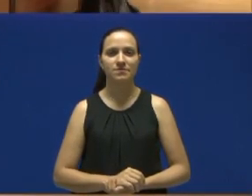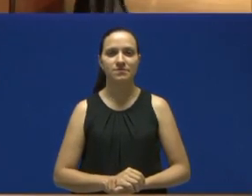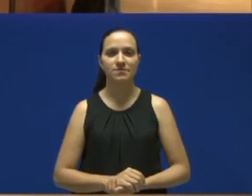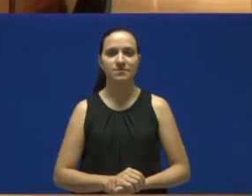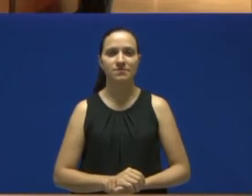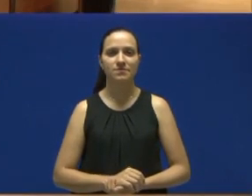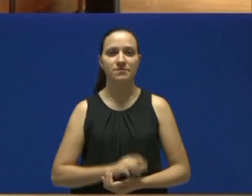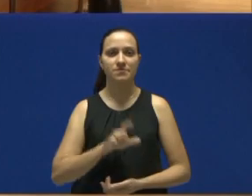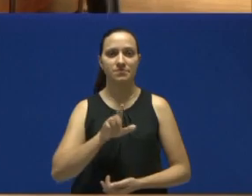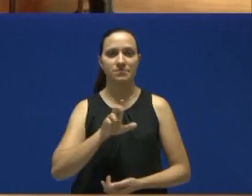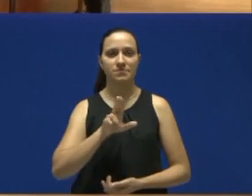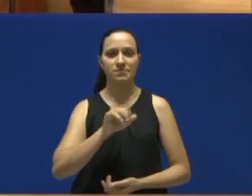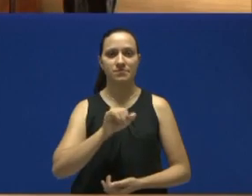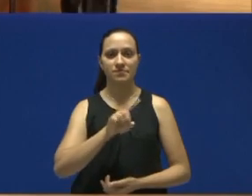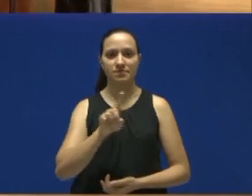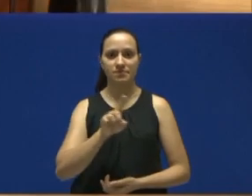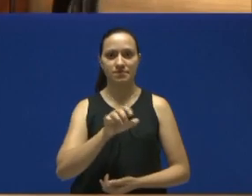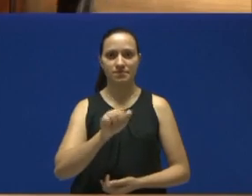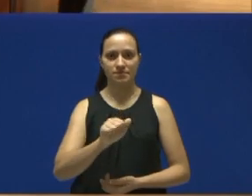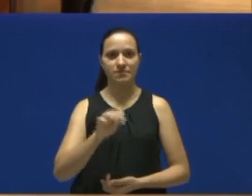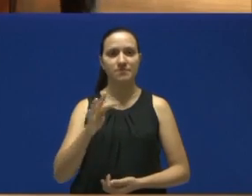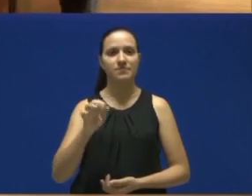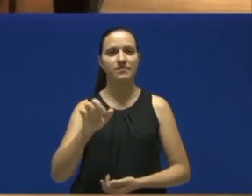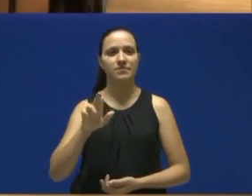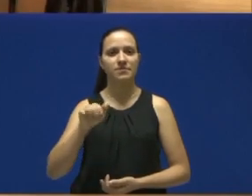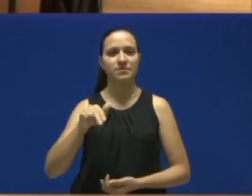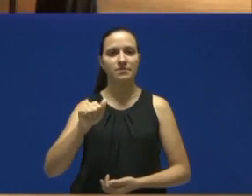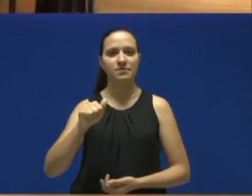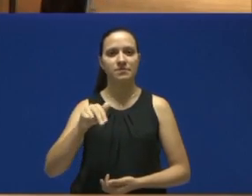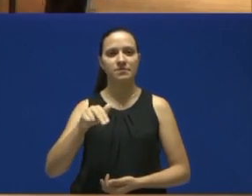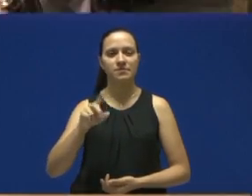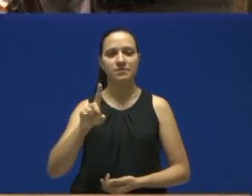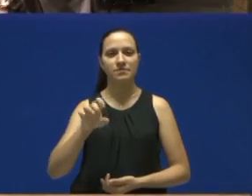luiza verdade escorrer baixado